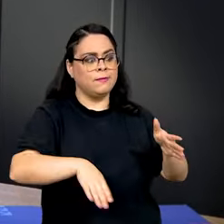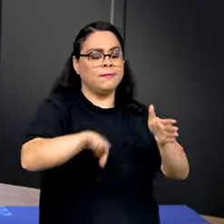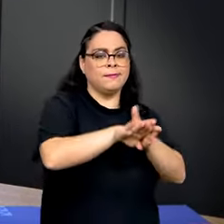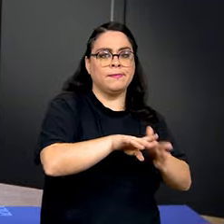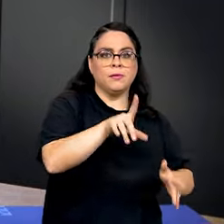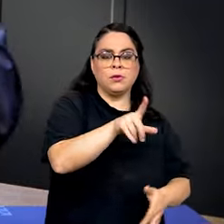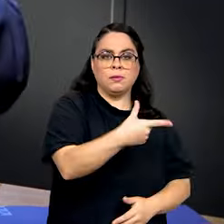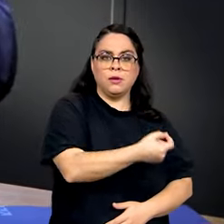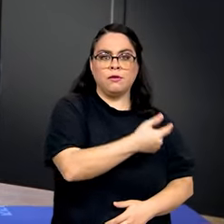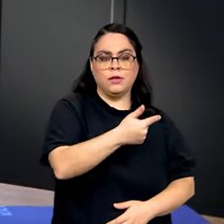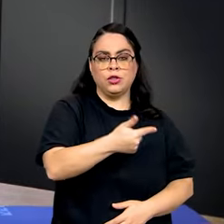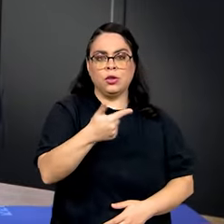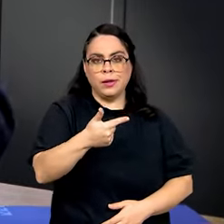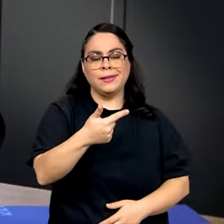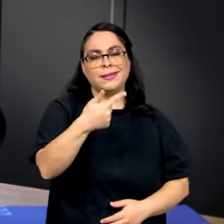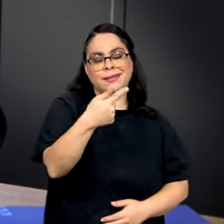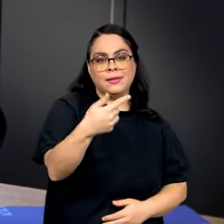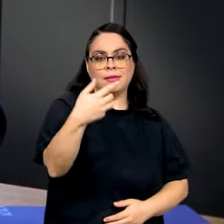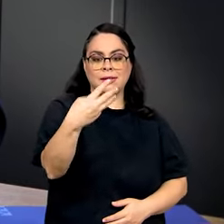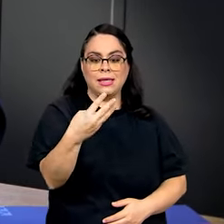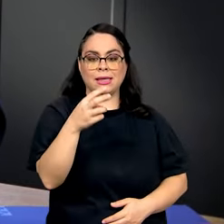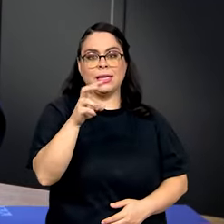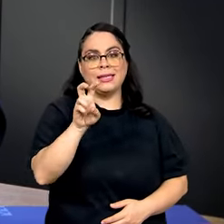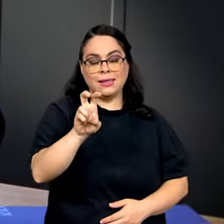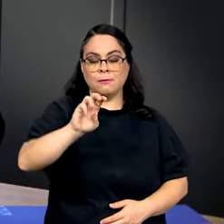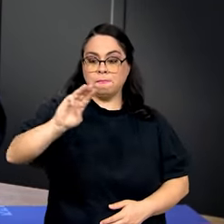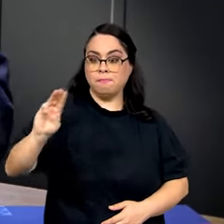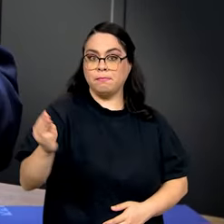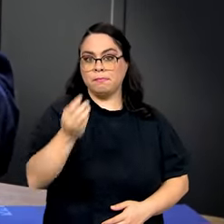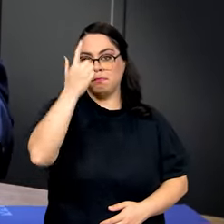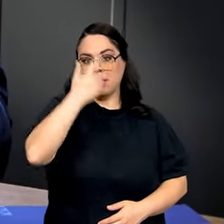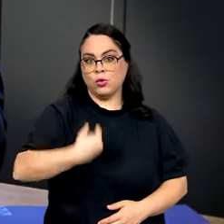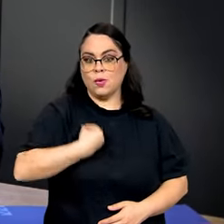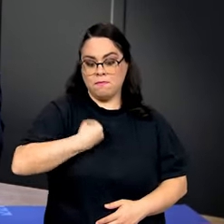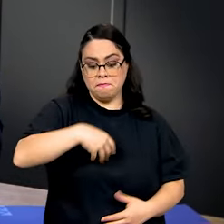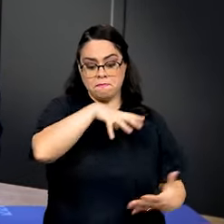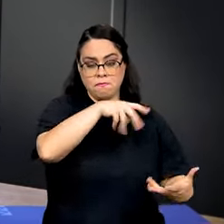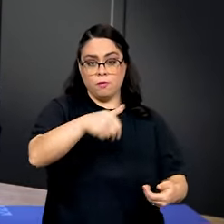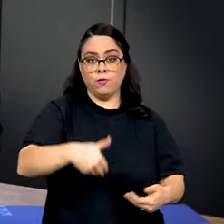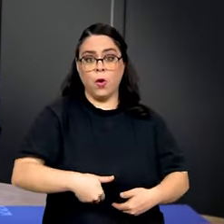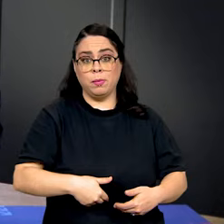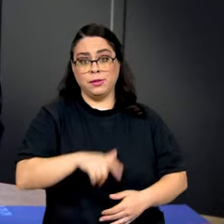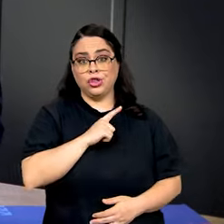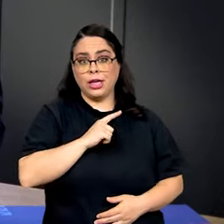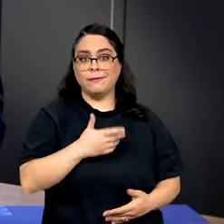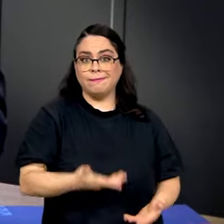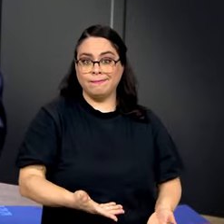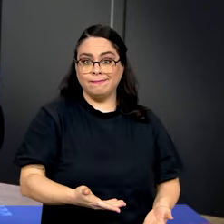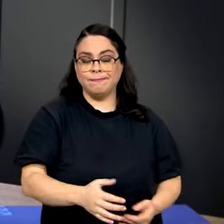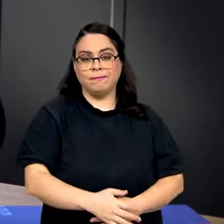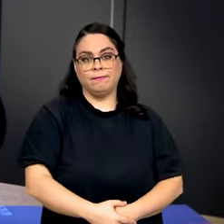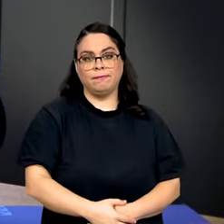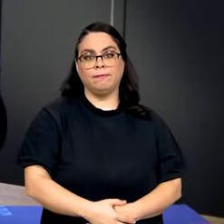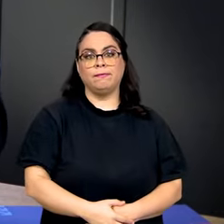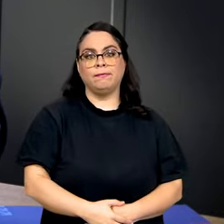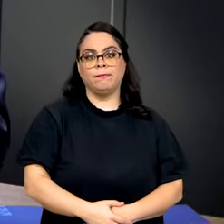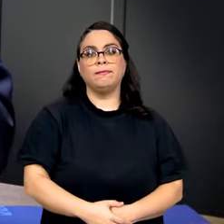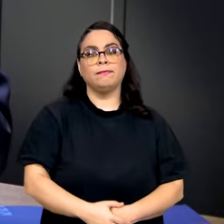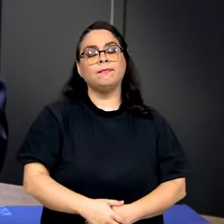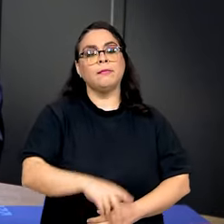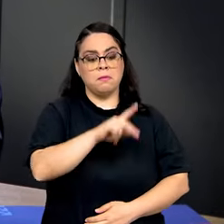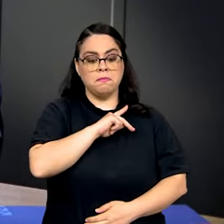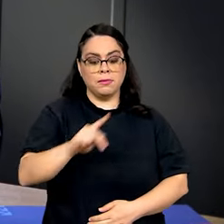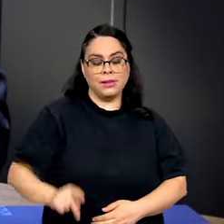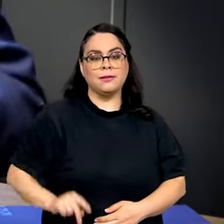em 2022 com 735 milhões de pessoas no mundo passando fome então ele